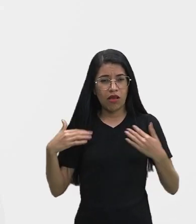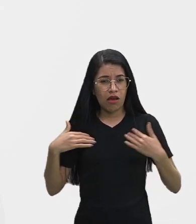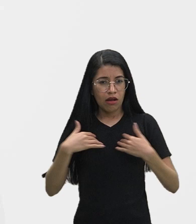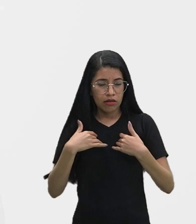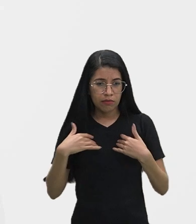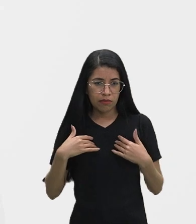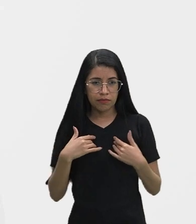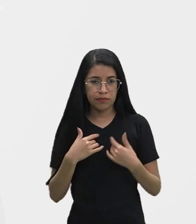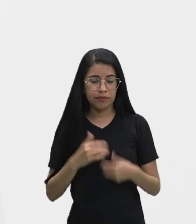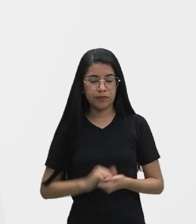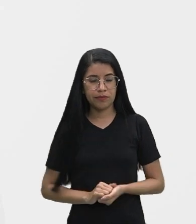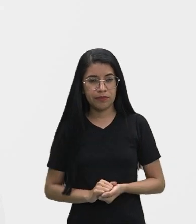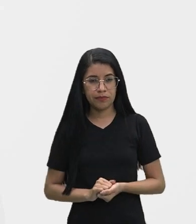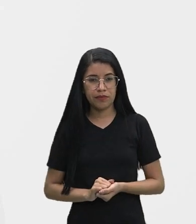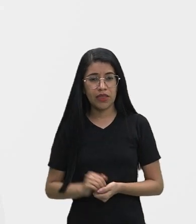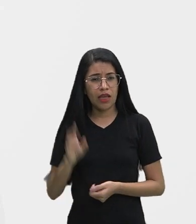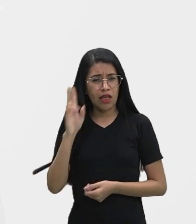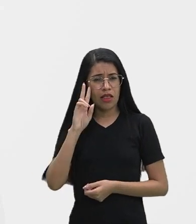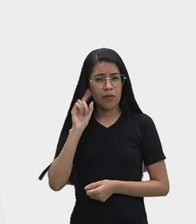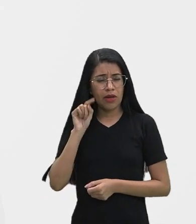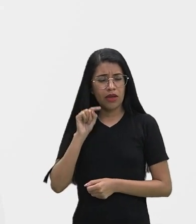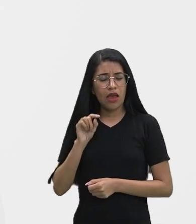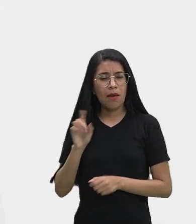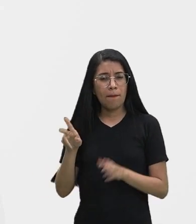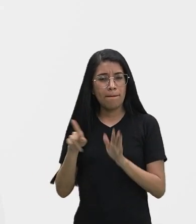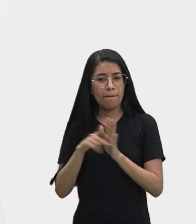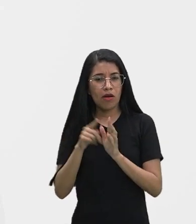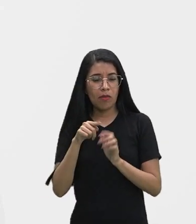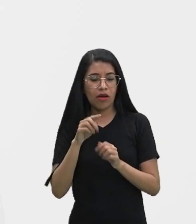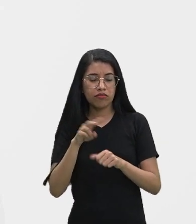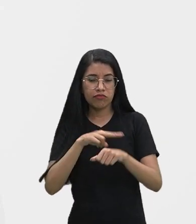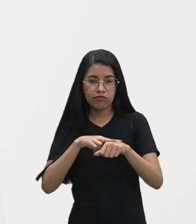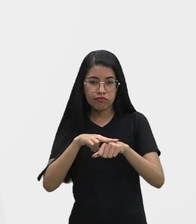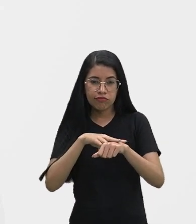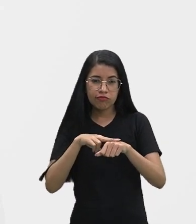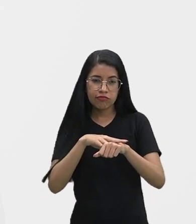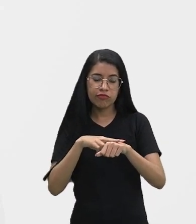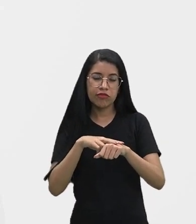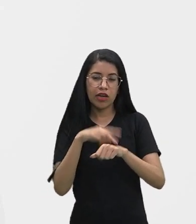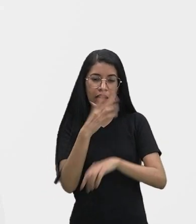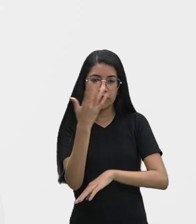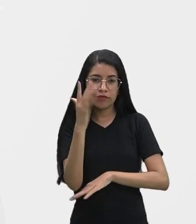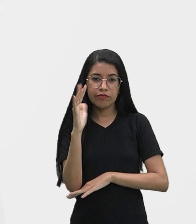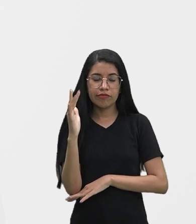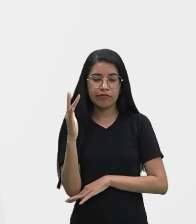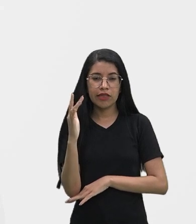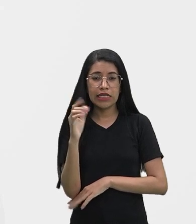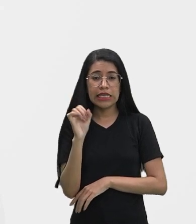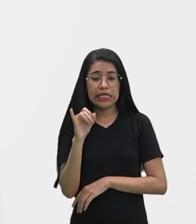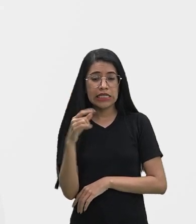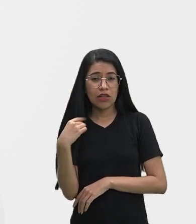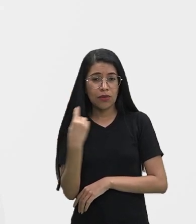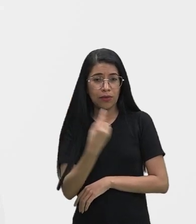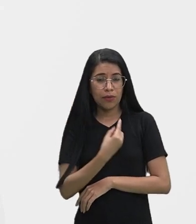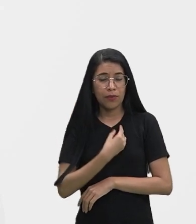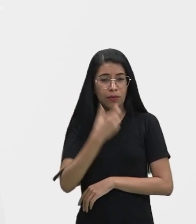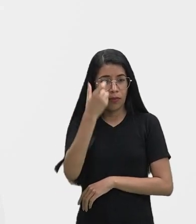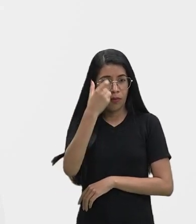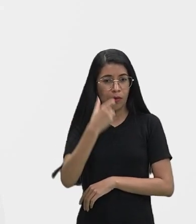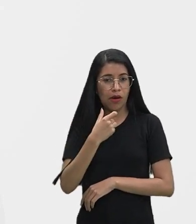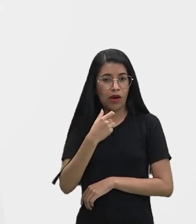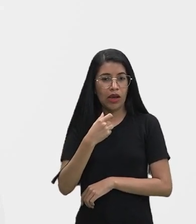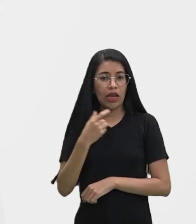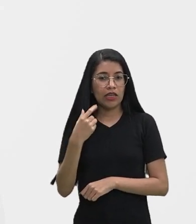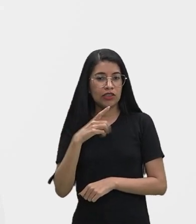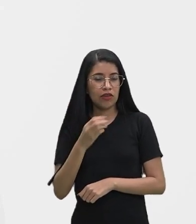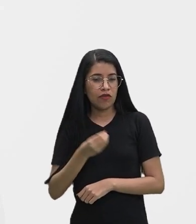na célula animal. Lembra que o cloroplasto é aquela organela verde. Se a gente tivesse cloroplasto, primeiro a gente ia fazer fotossíntese,